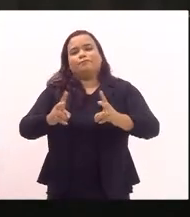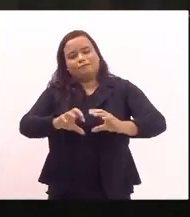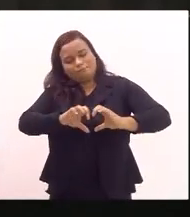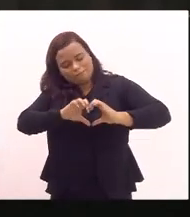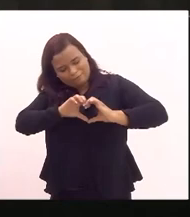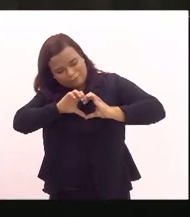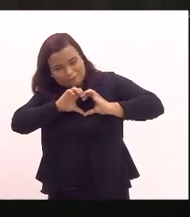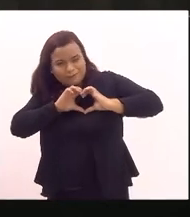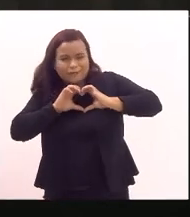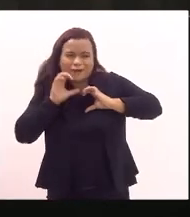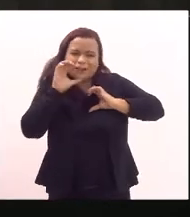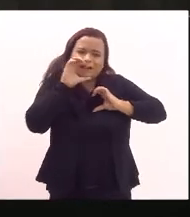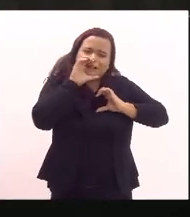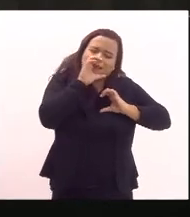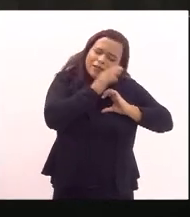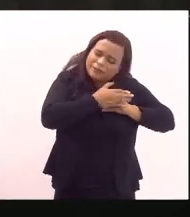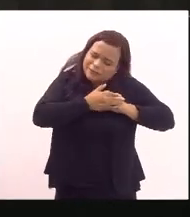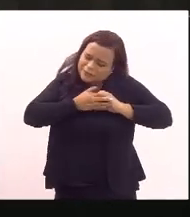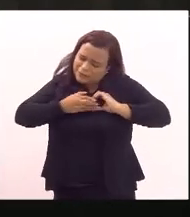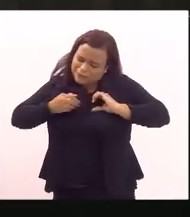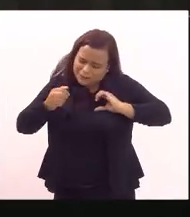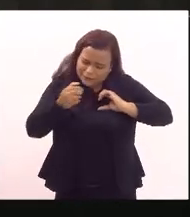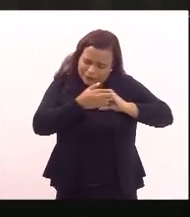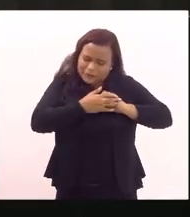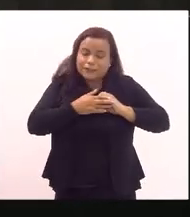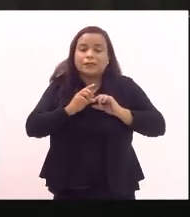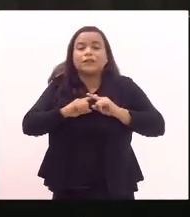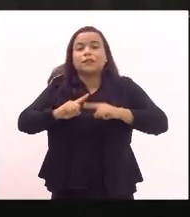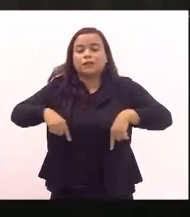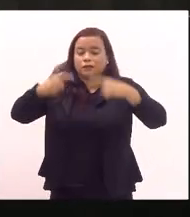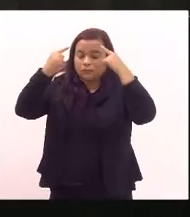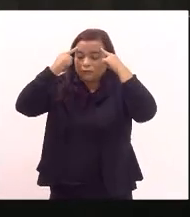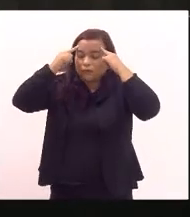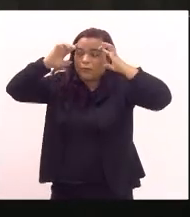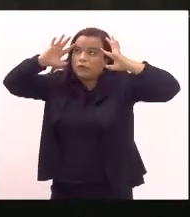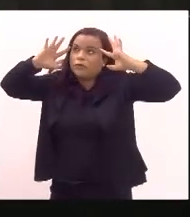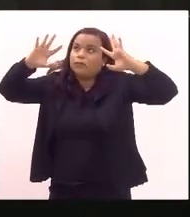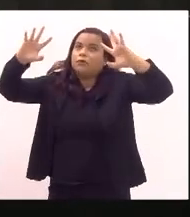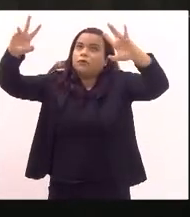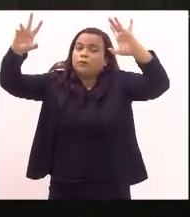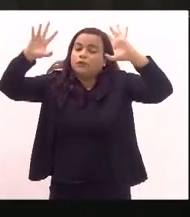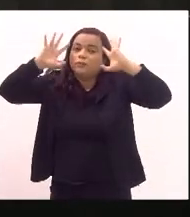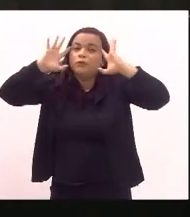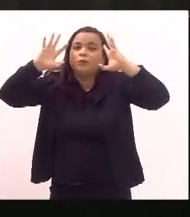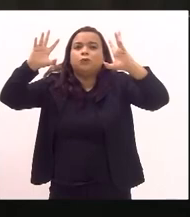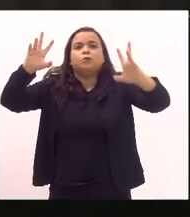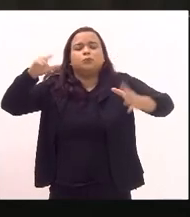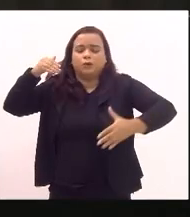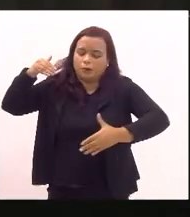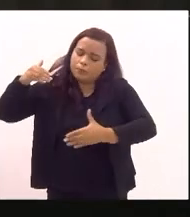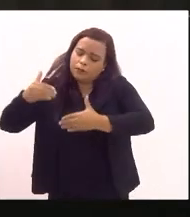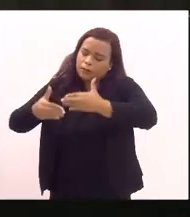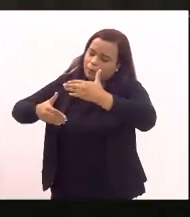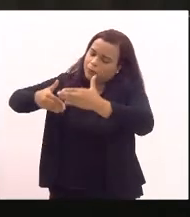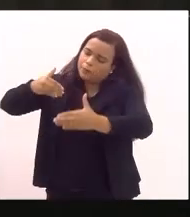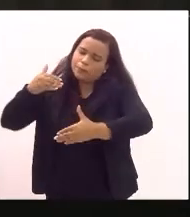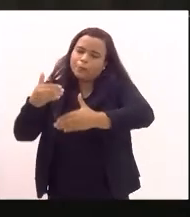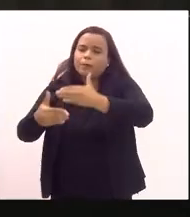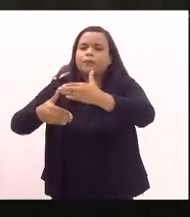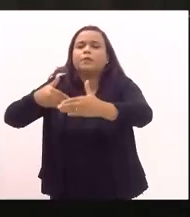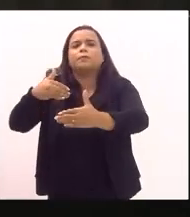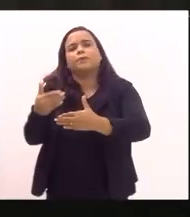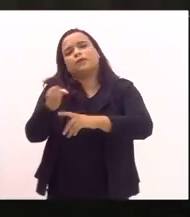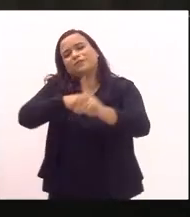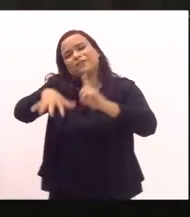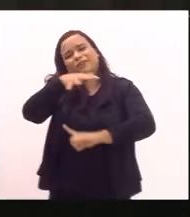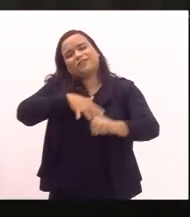coração muito quente mas com a cabeça fria pensando o quanto a gente ainda tem que construir